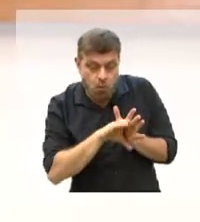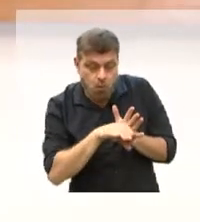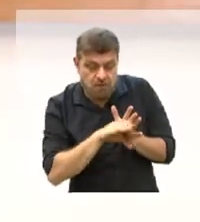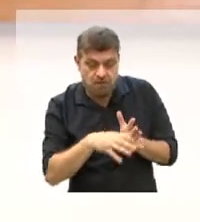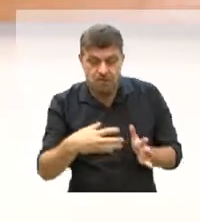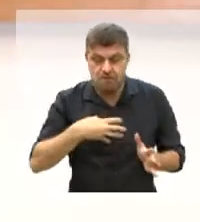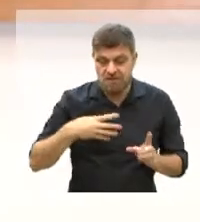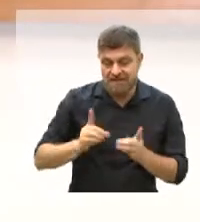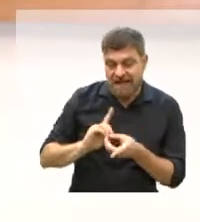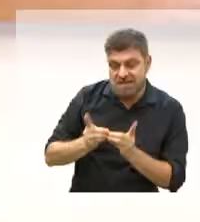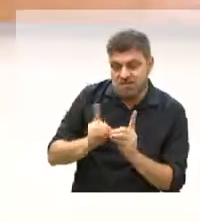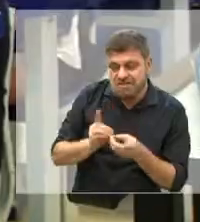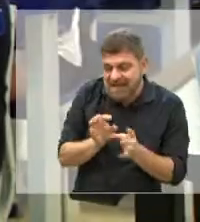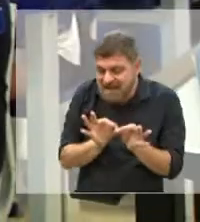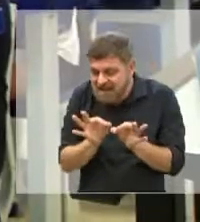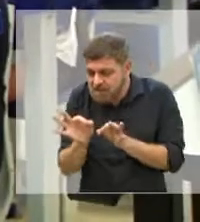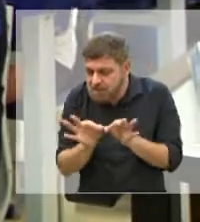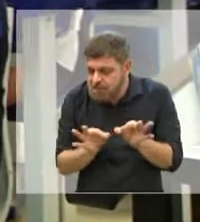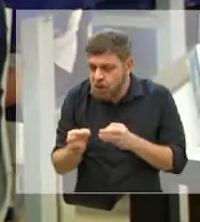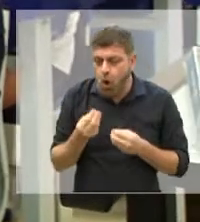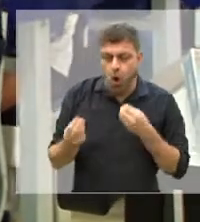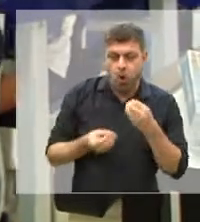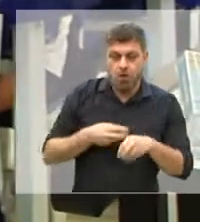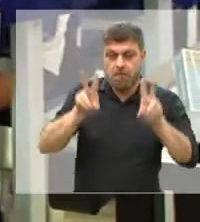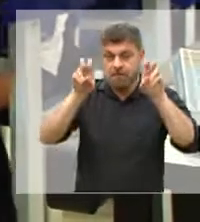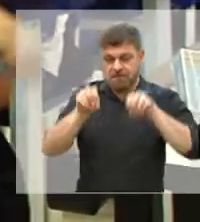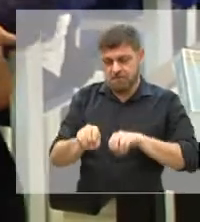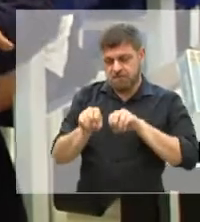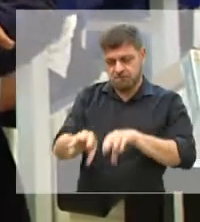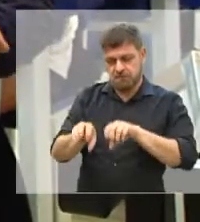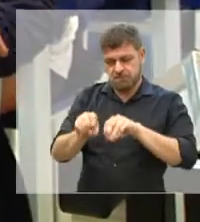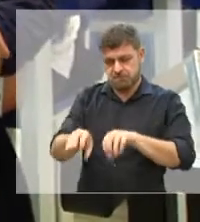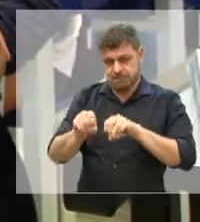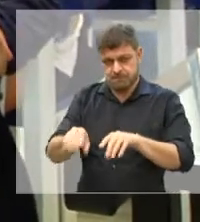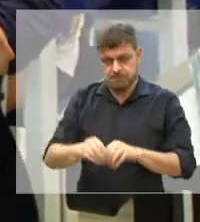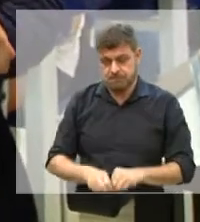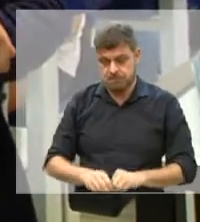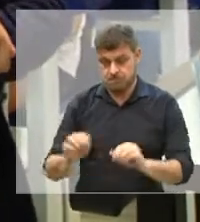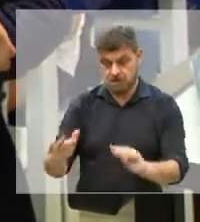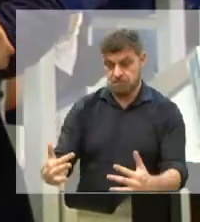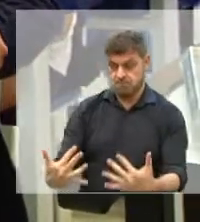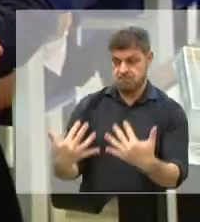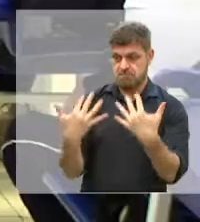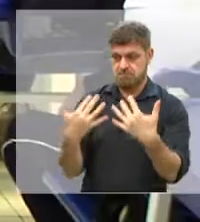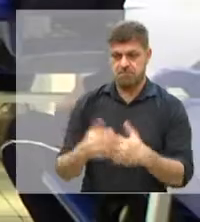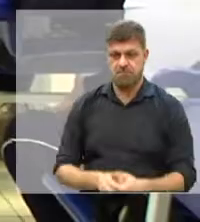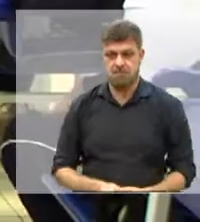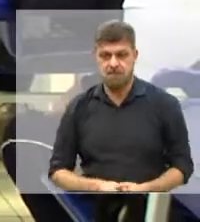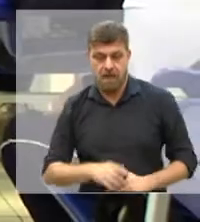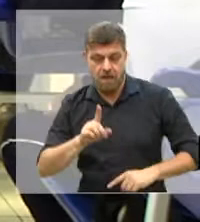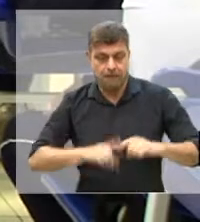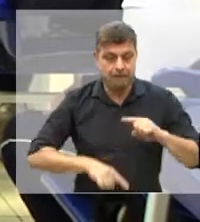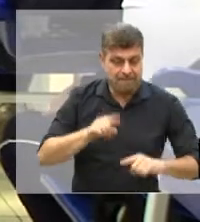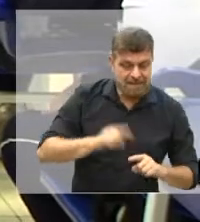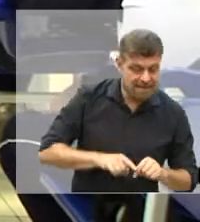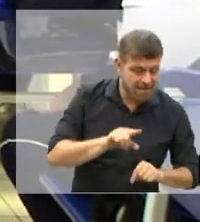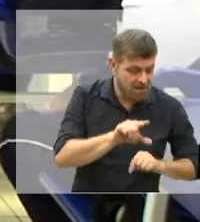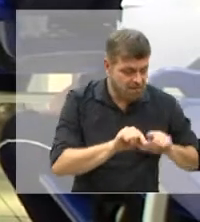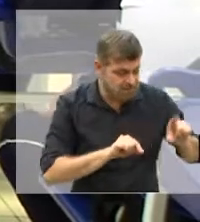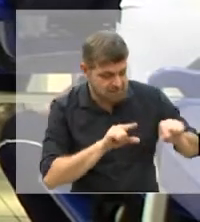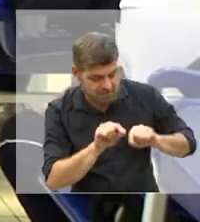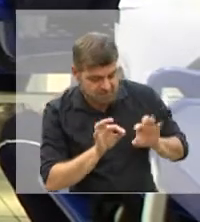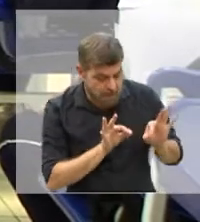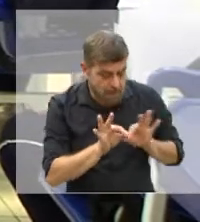ele vai organizar esse tema ou esses temas a serem apresentados aos estudantes, a escolha dos instrumentos que ele vai usar em sala de aula,